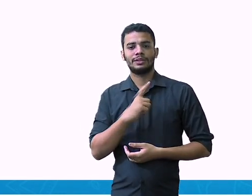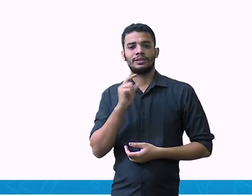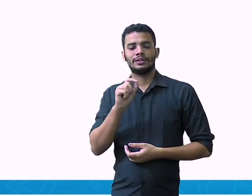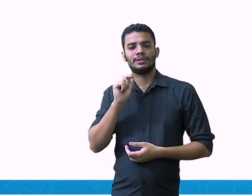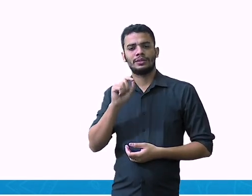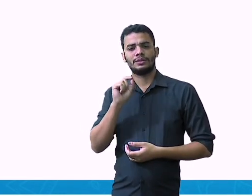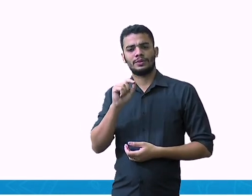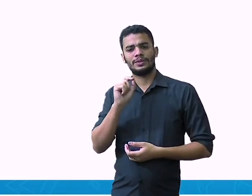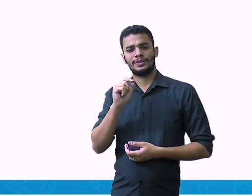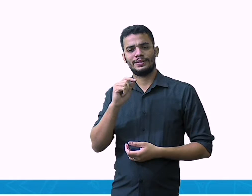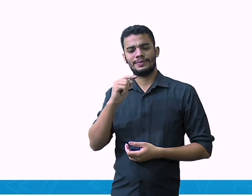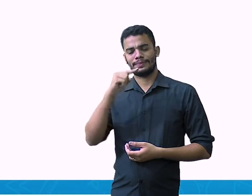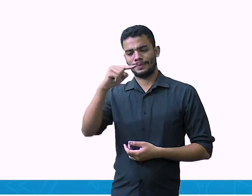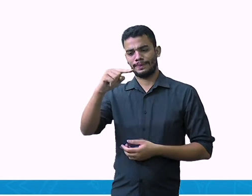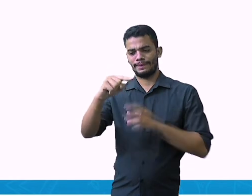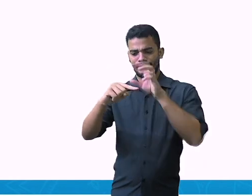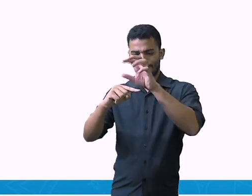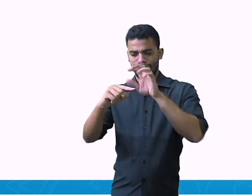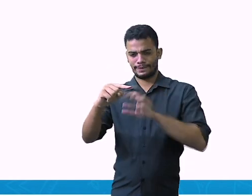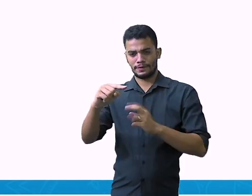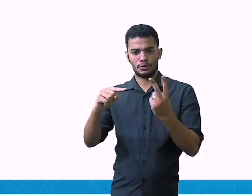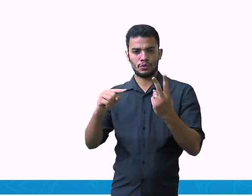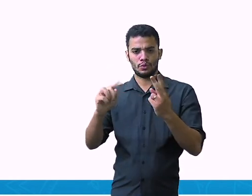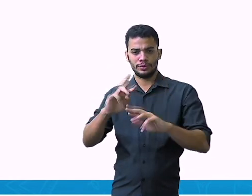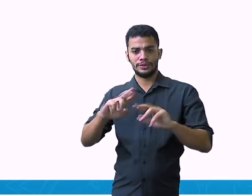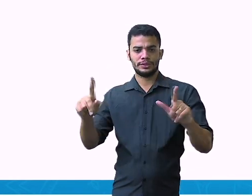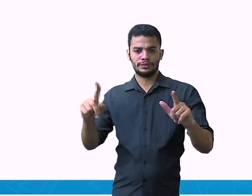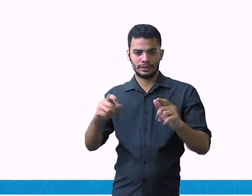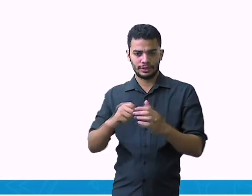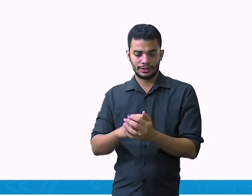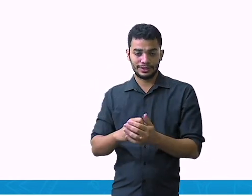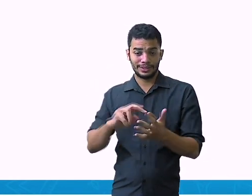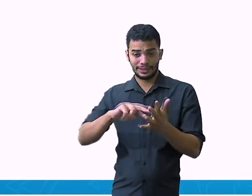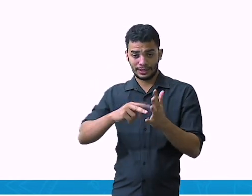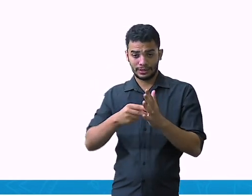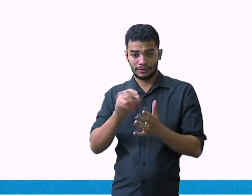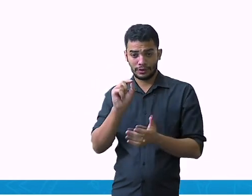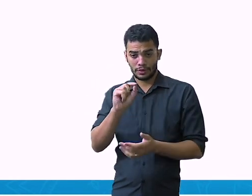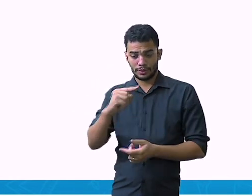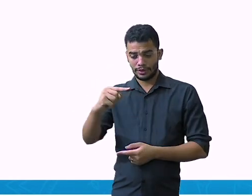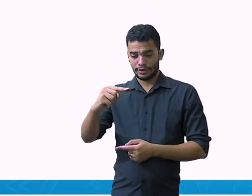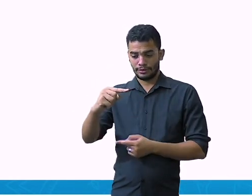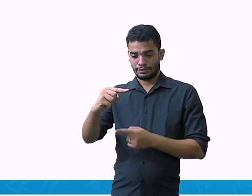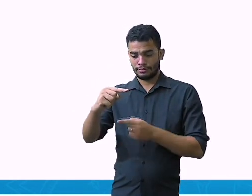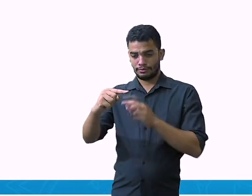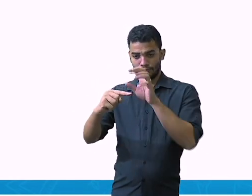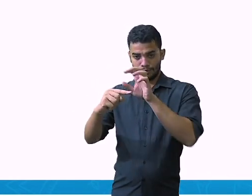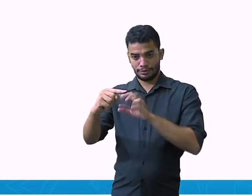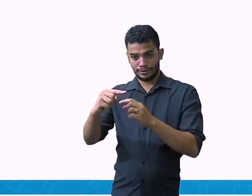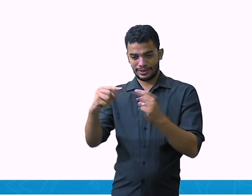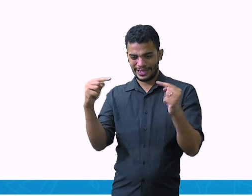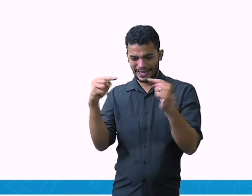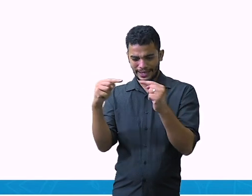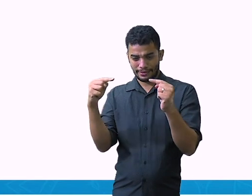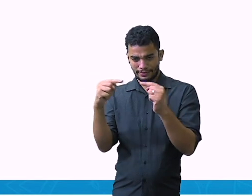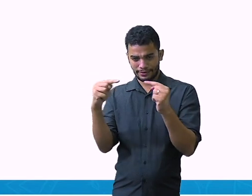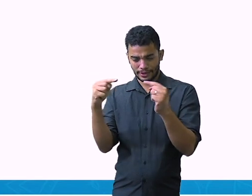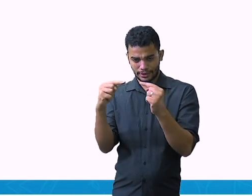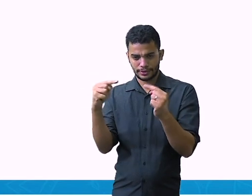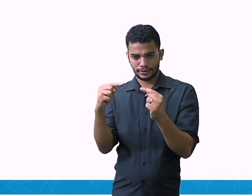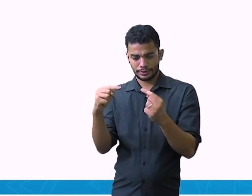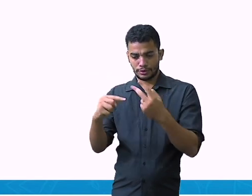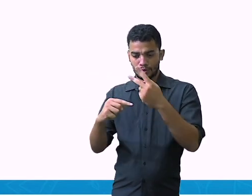frações diferentes, tá? Que elas vão ser o quê? Equivalentes. As duas representam a mesma